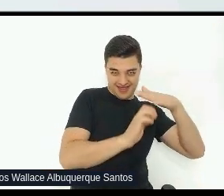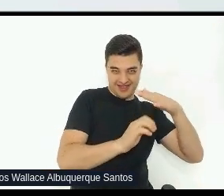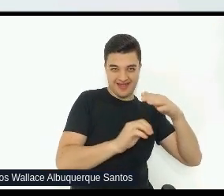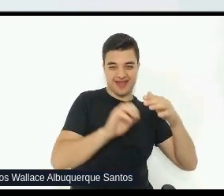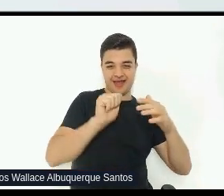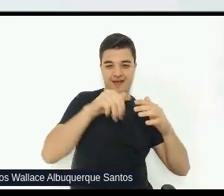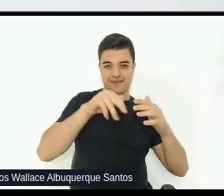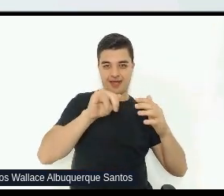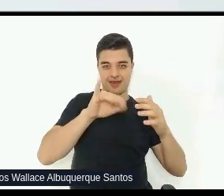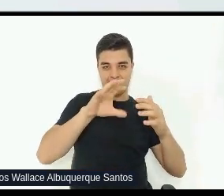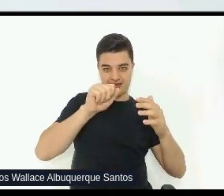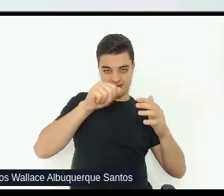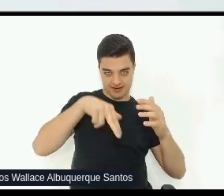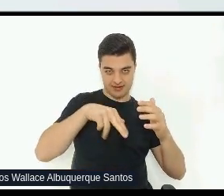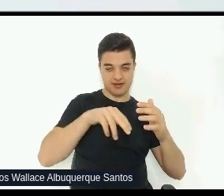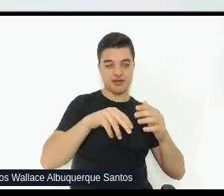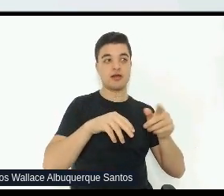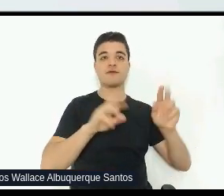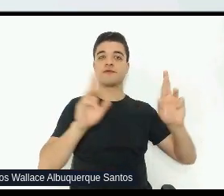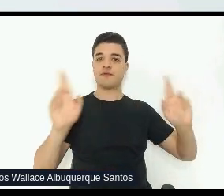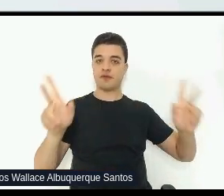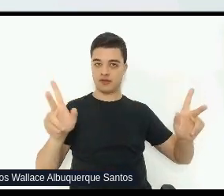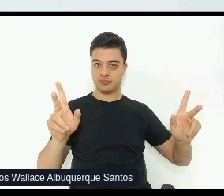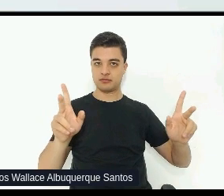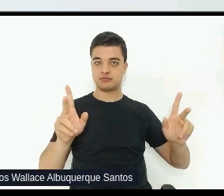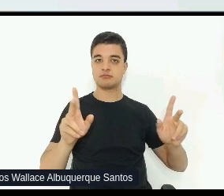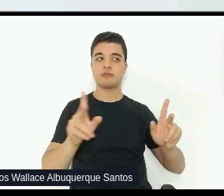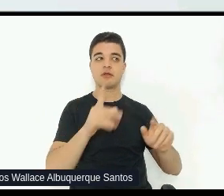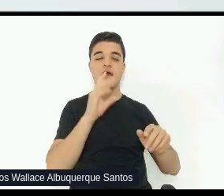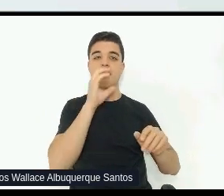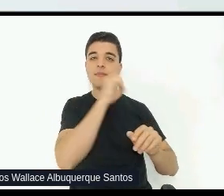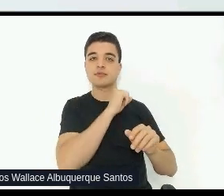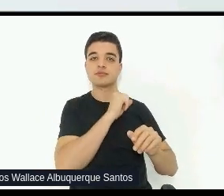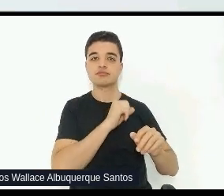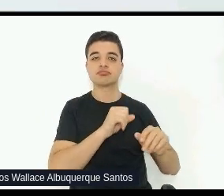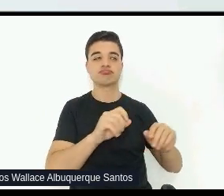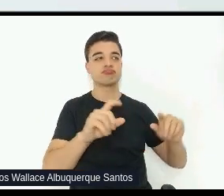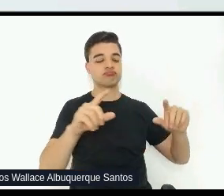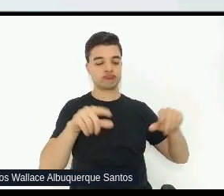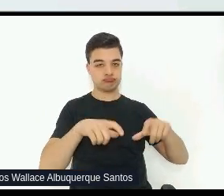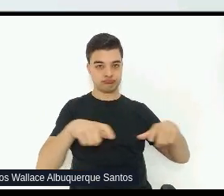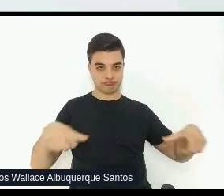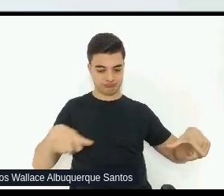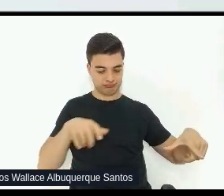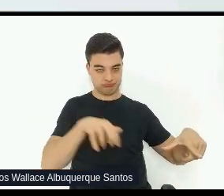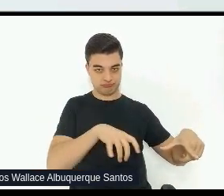vai utilizar para usar esse